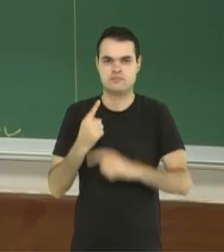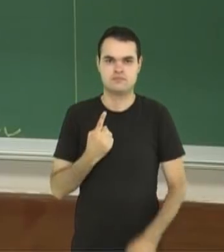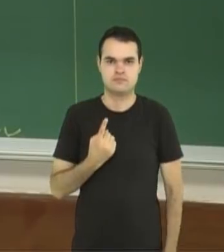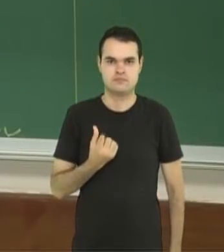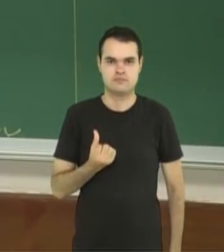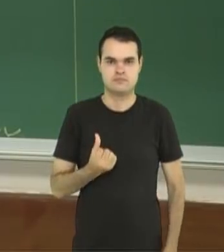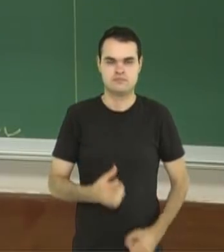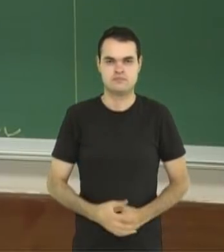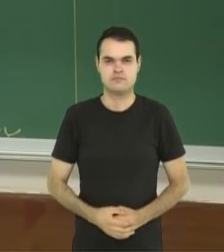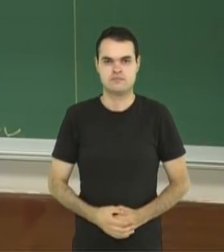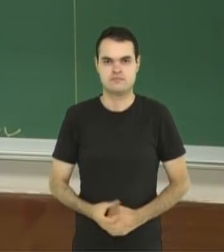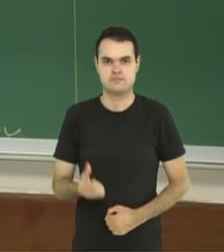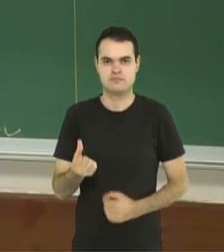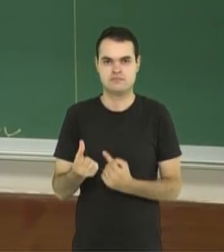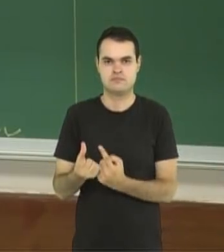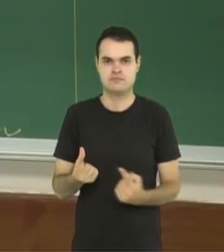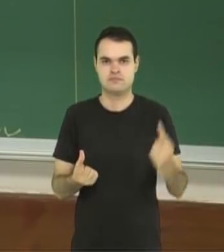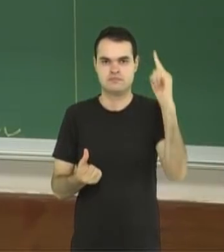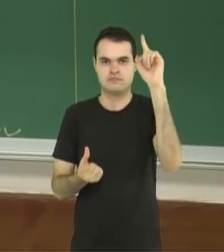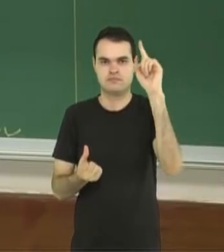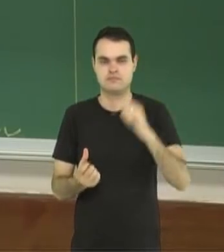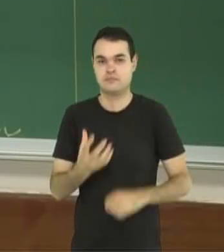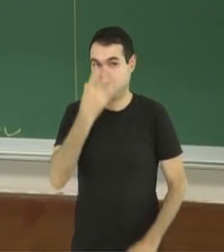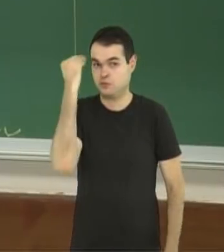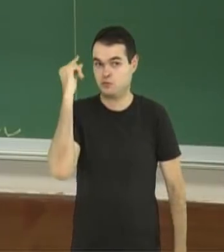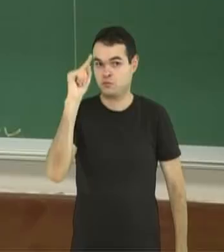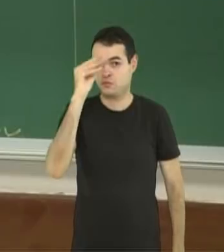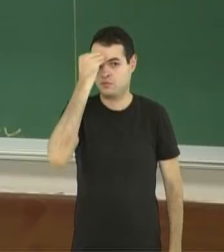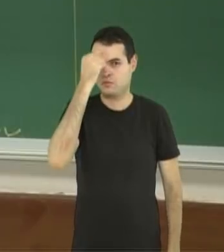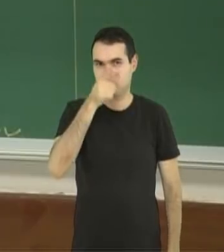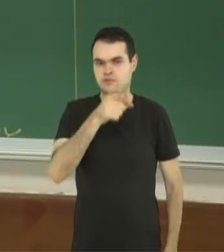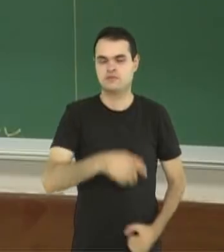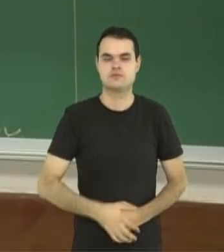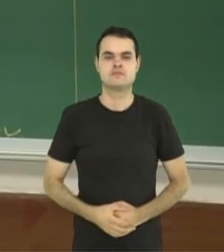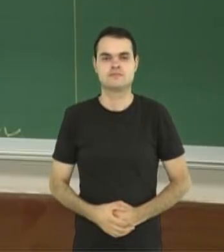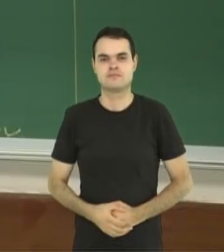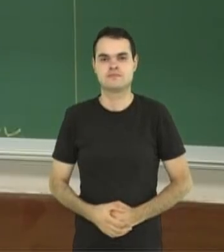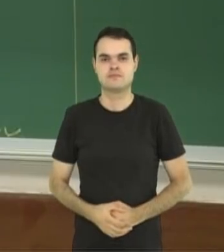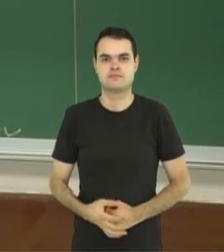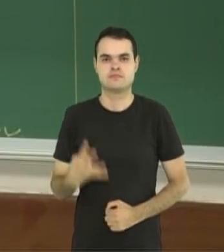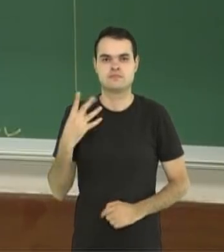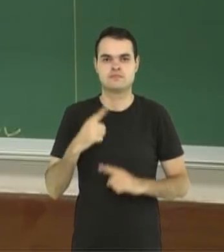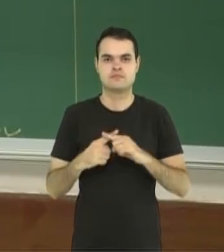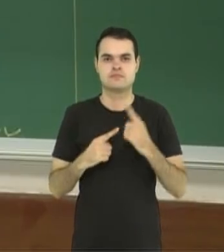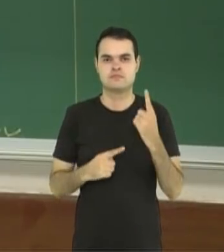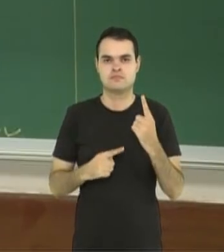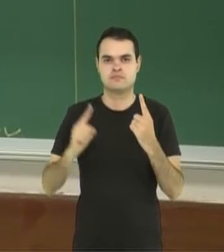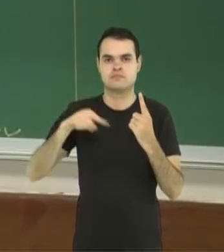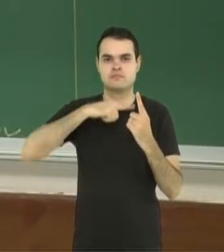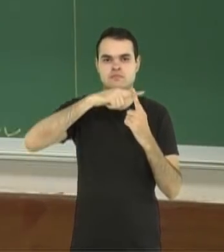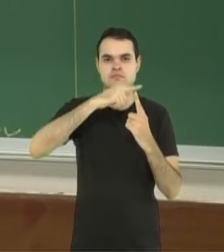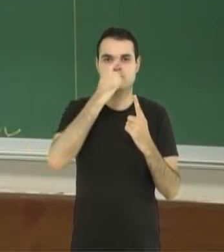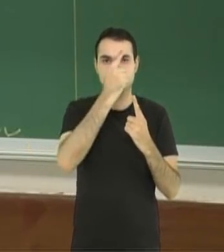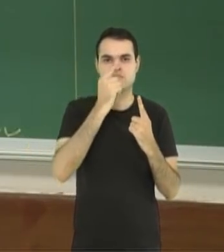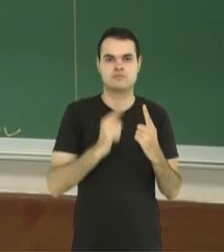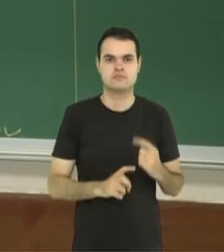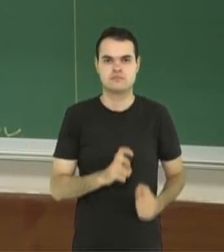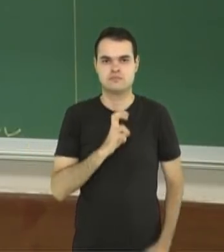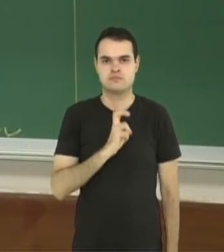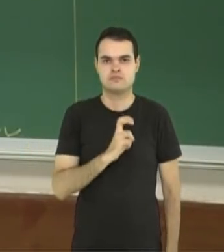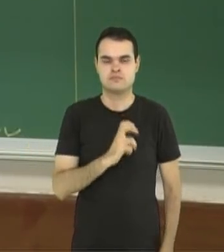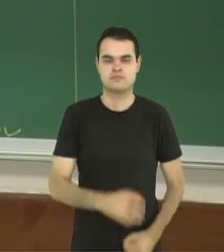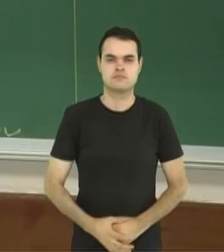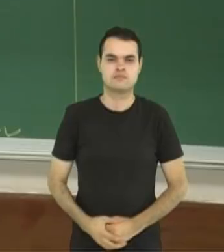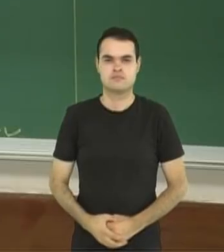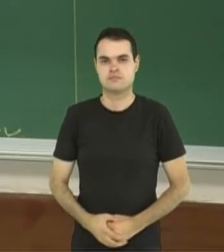16, ó, vou deixar aquele 1 ali para eu não esquecer. 4 vezes 1, 4, mais 1,